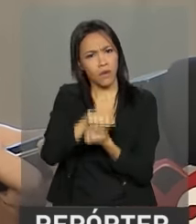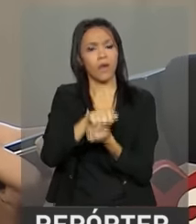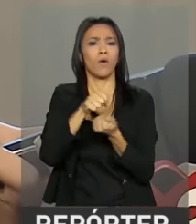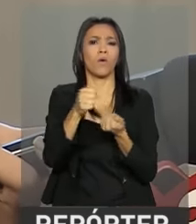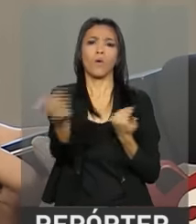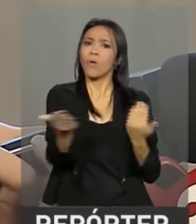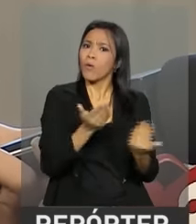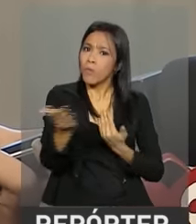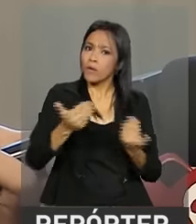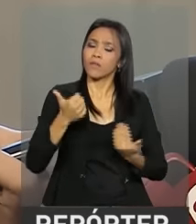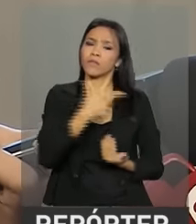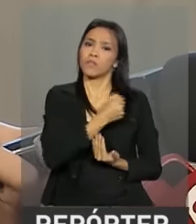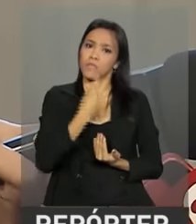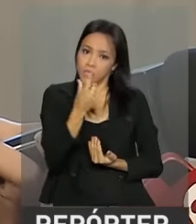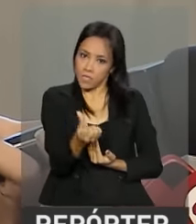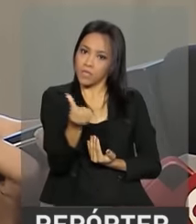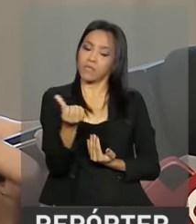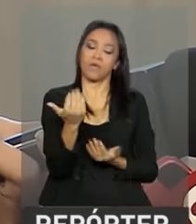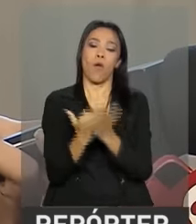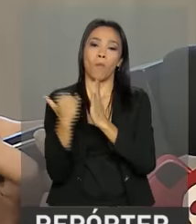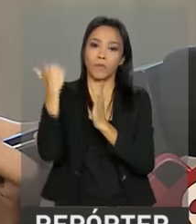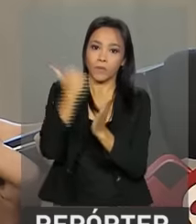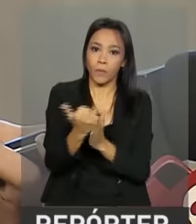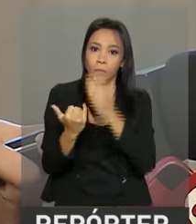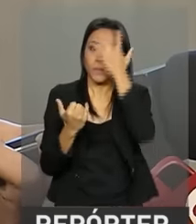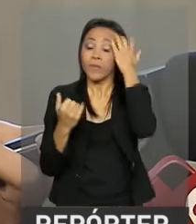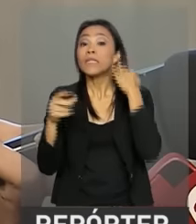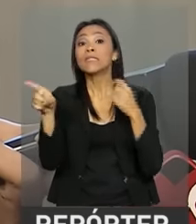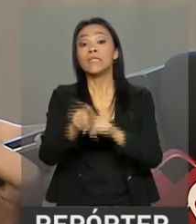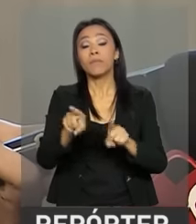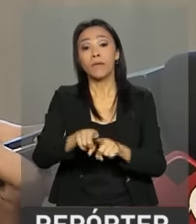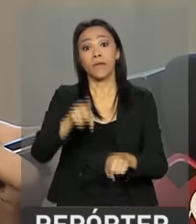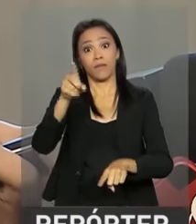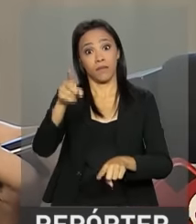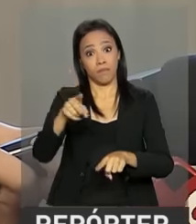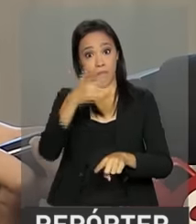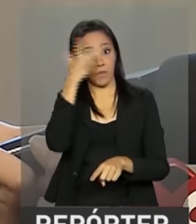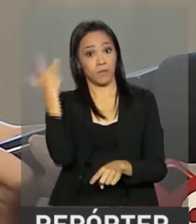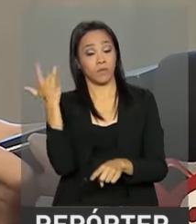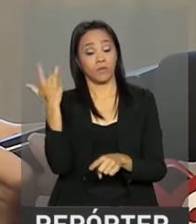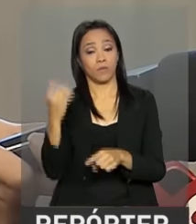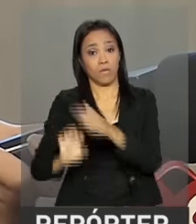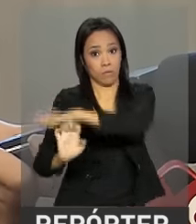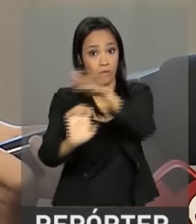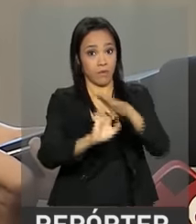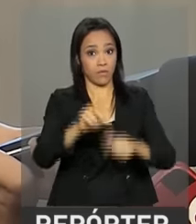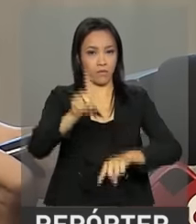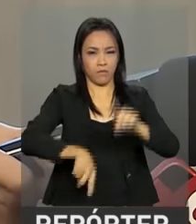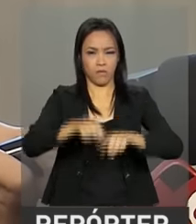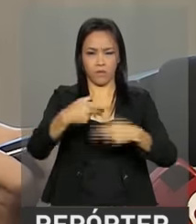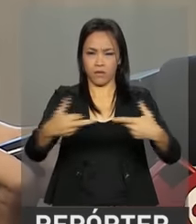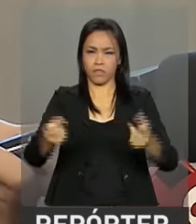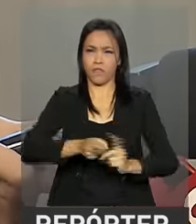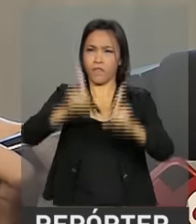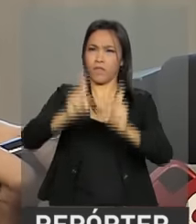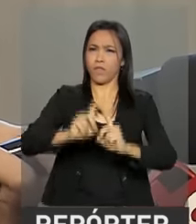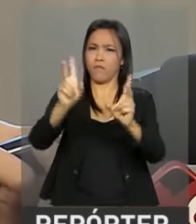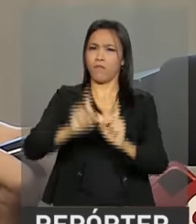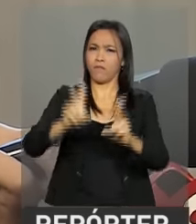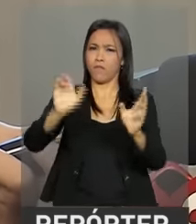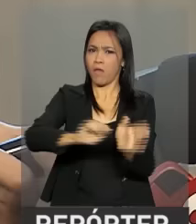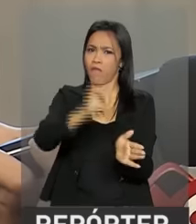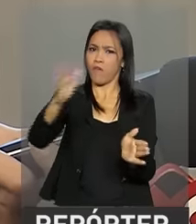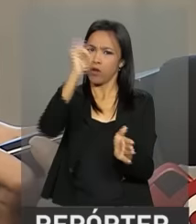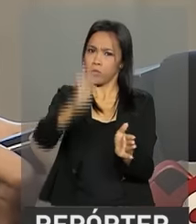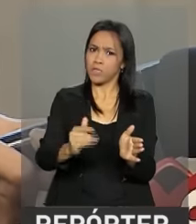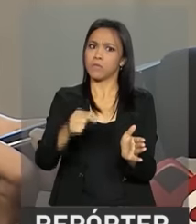o de 2016 e também um aumento do número de exportadores brasileiros no ano passado de 2016 nos indica um aumento